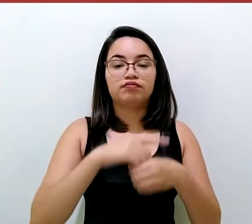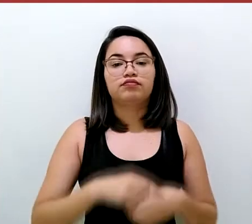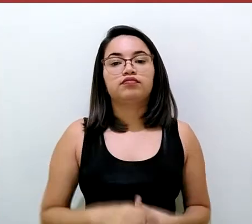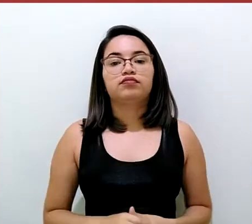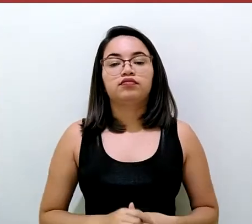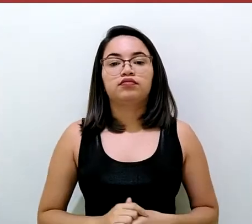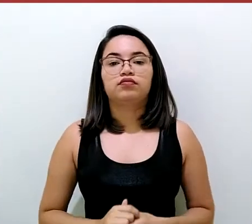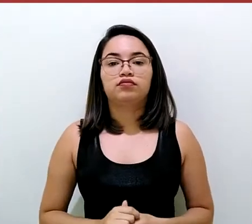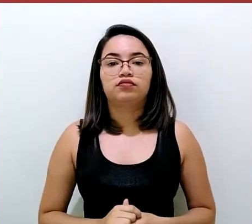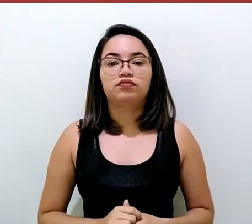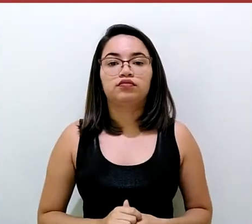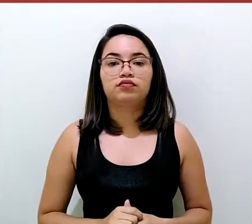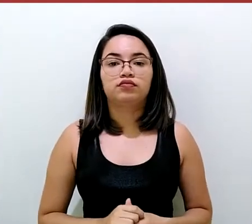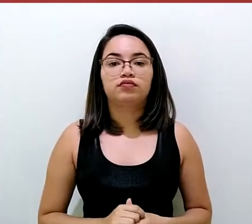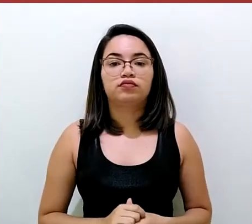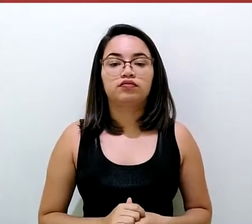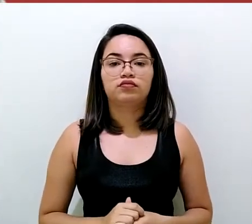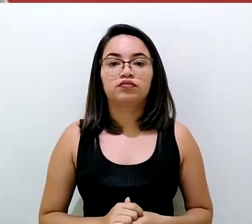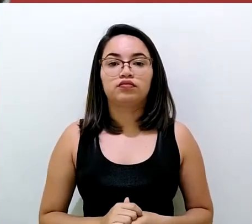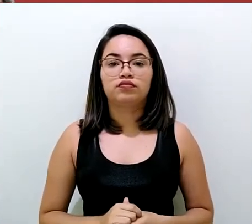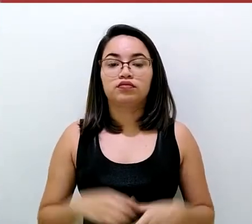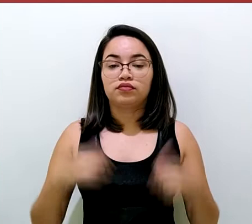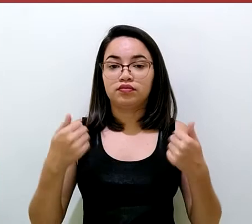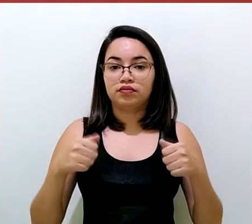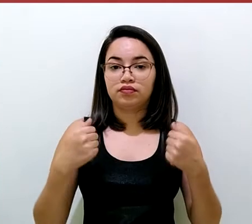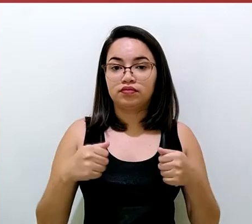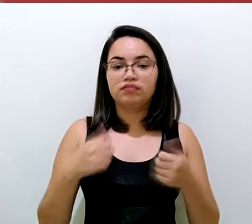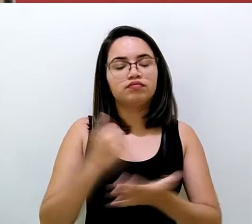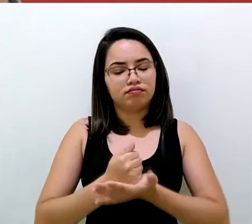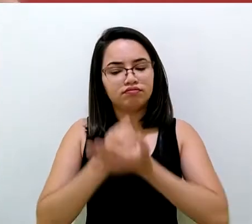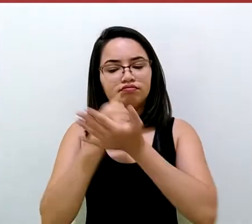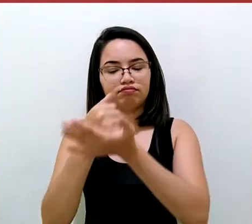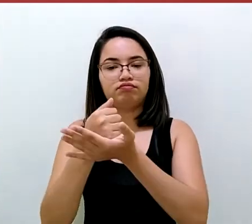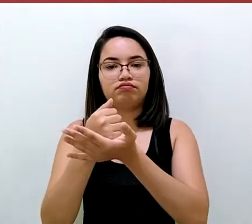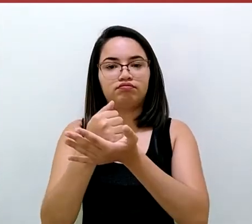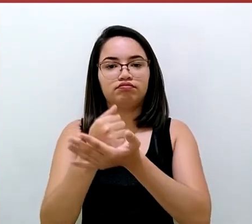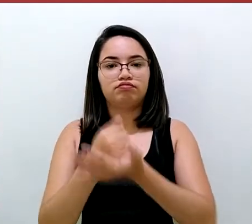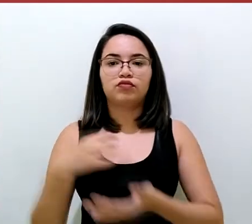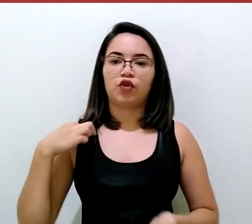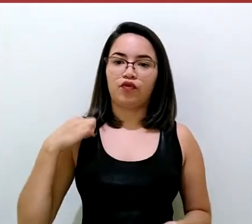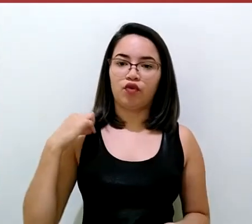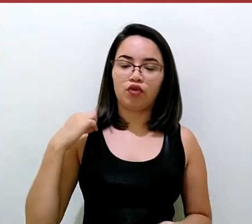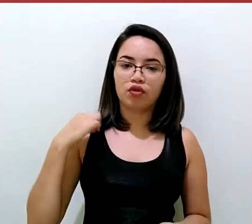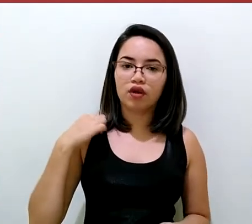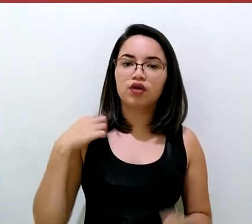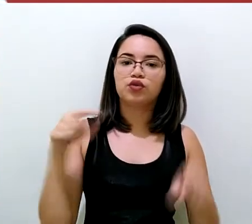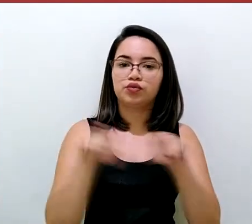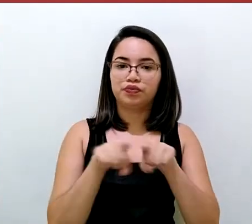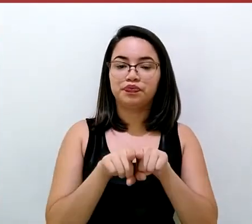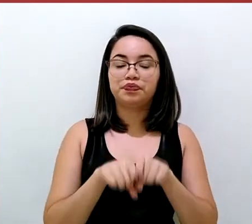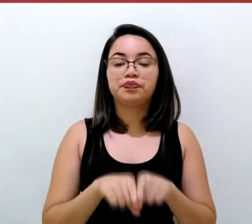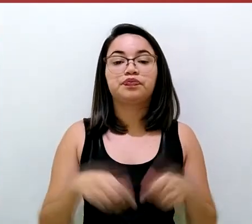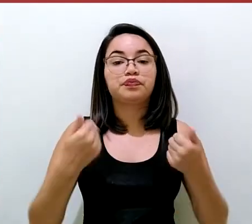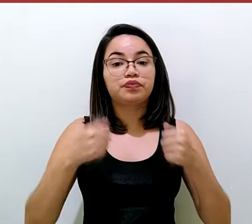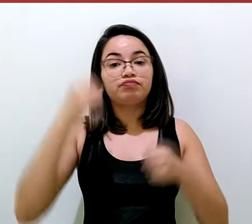eles precisam a ser prestativos, voluntariosos, eles